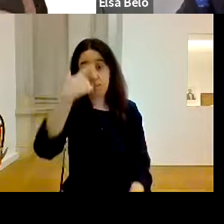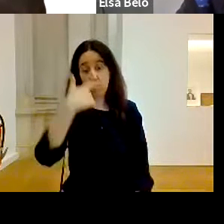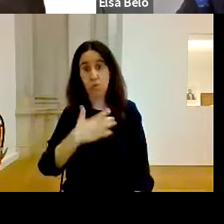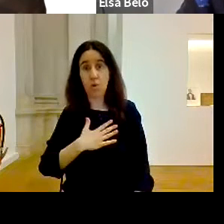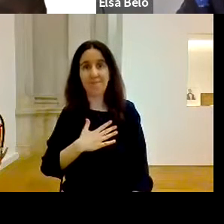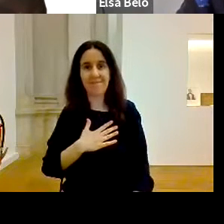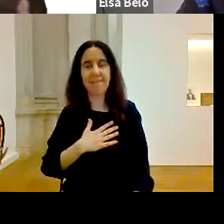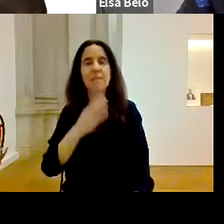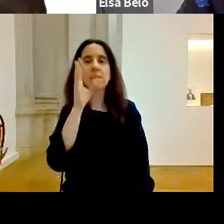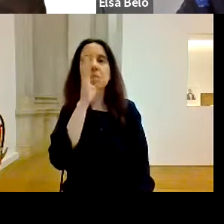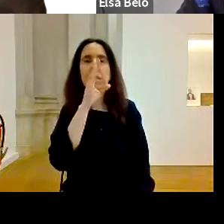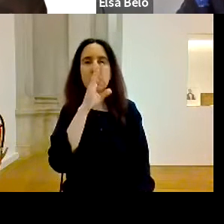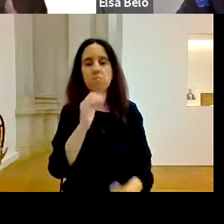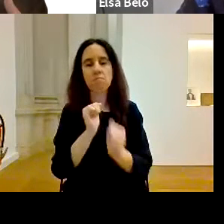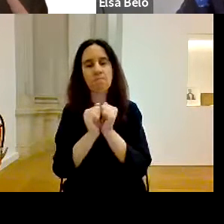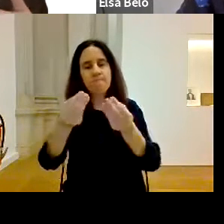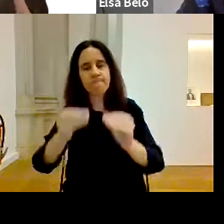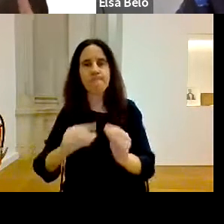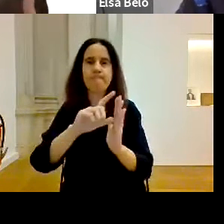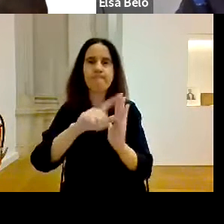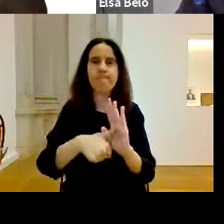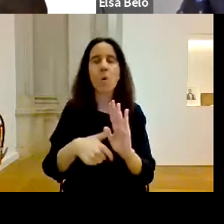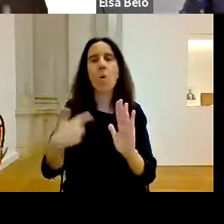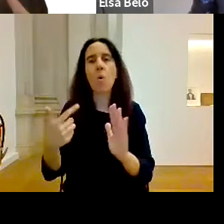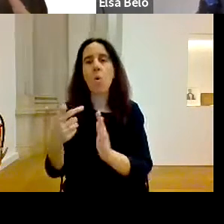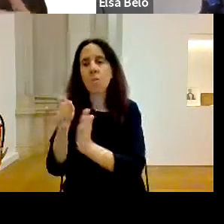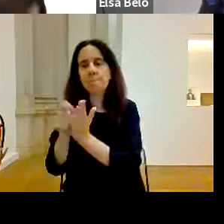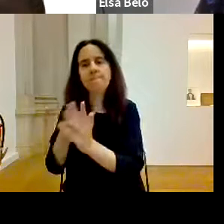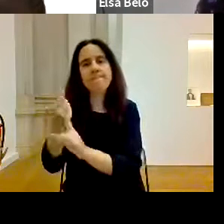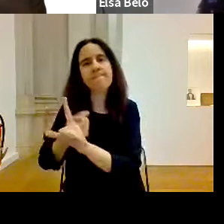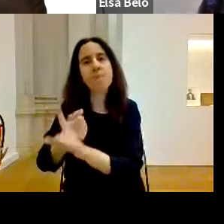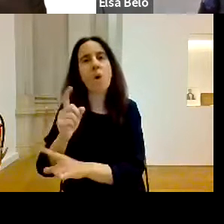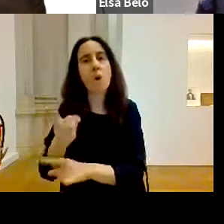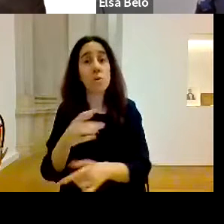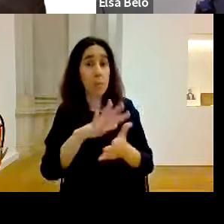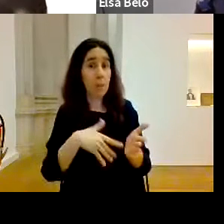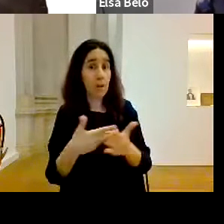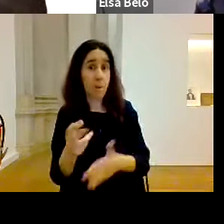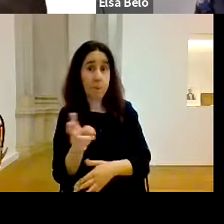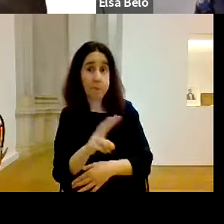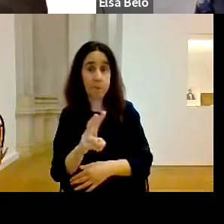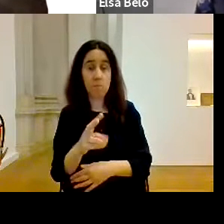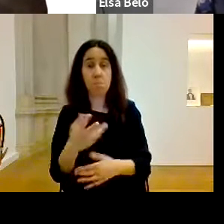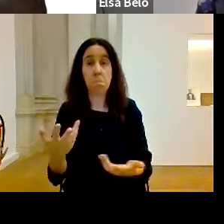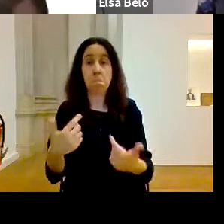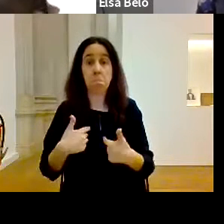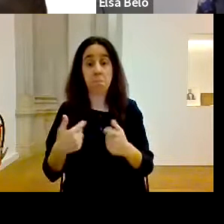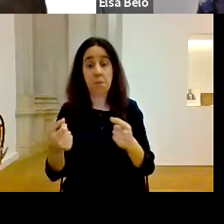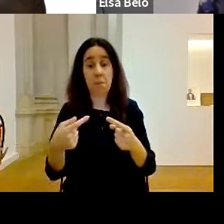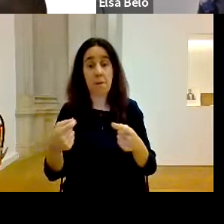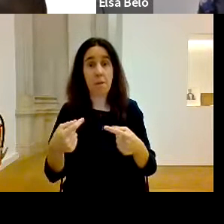se precisa de criar um documento de projeto, seja um caderno de encargos, seja um plano, em vez de fazer no seu e-mail ou no